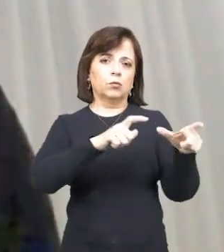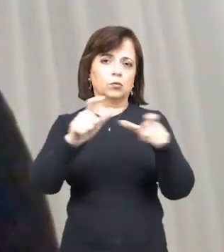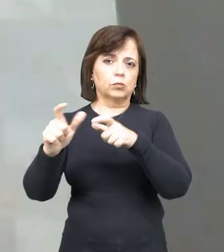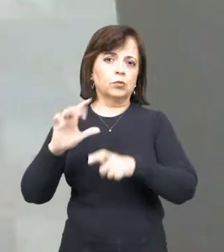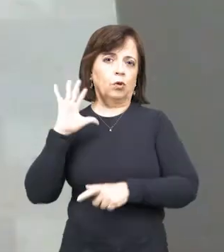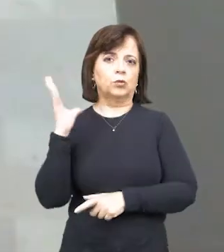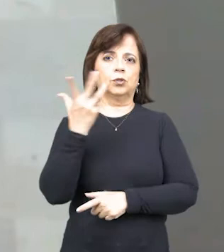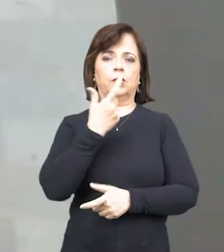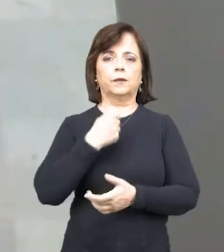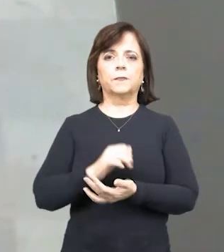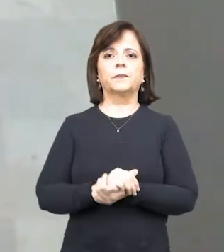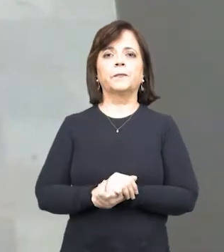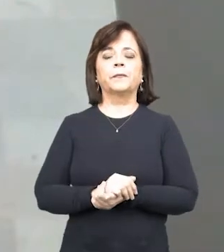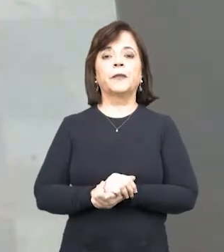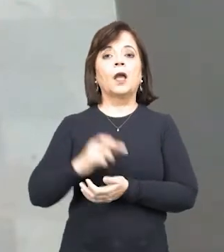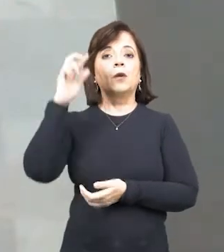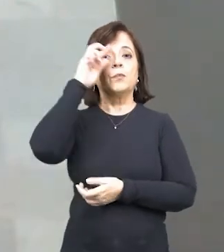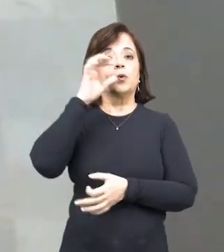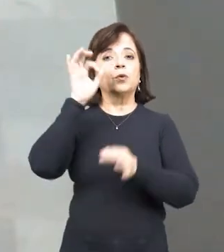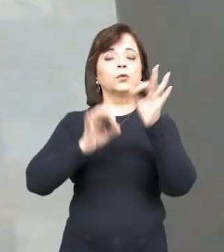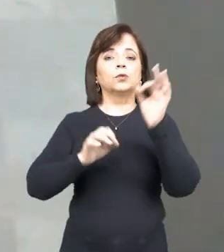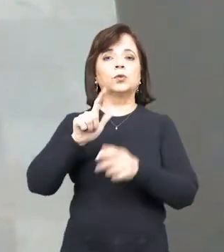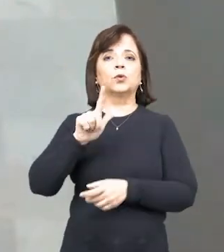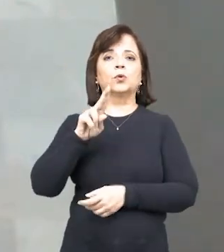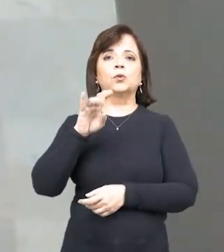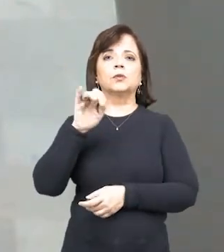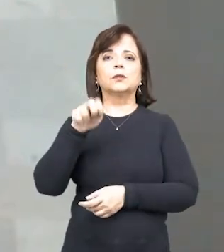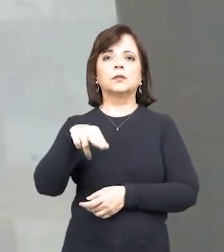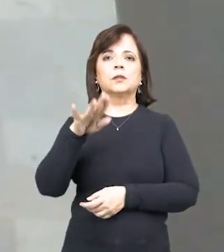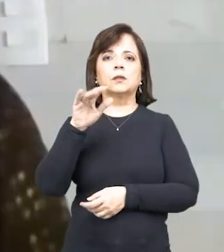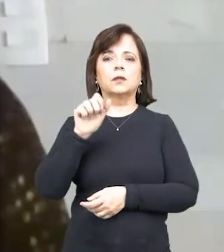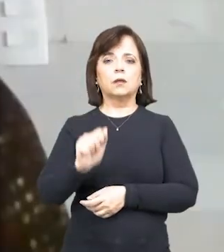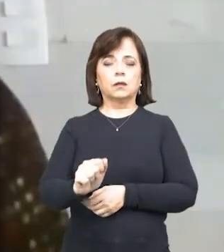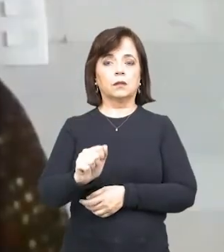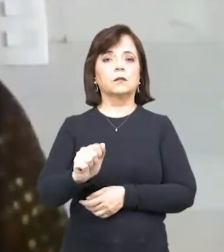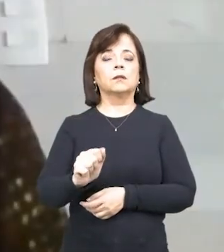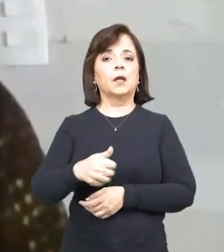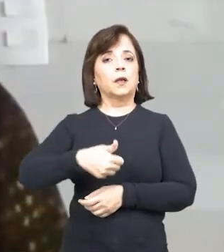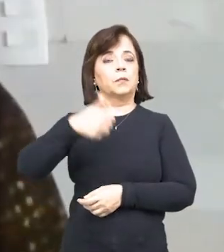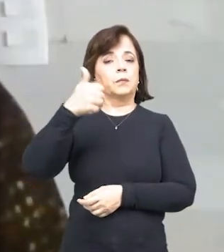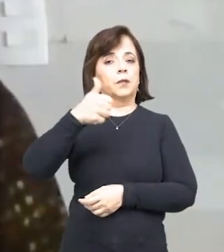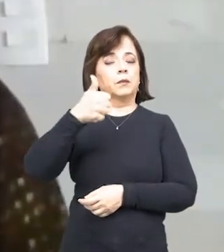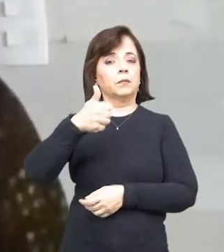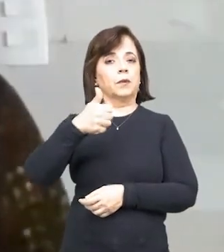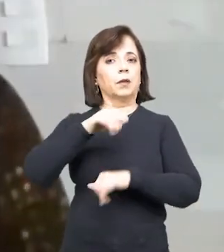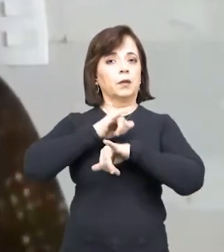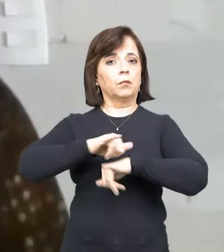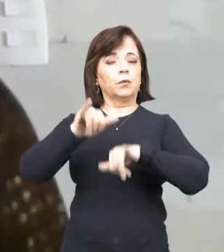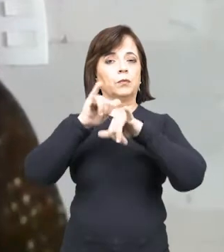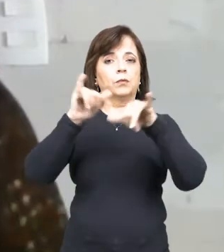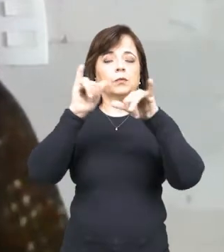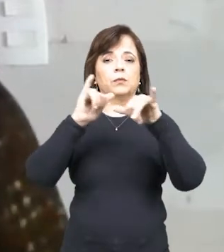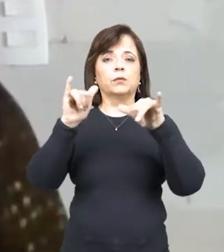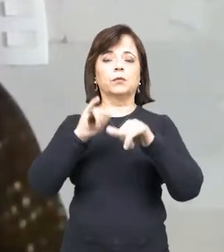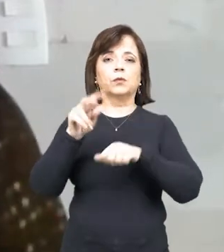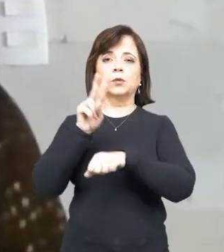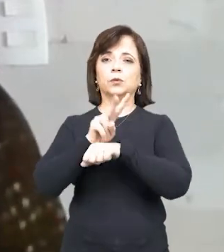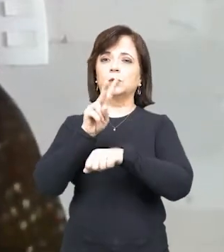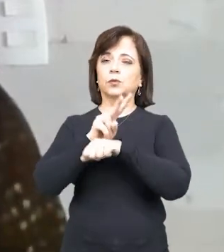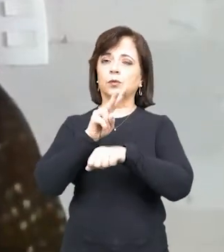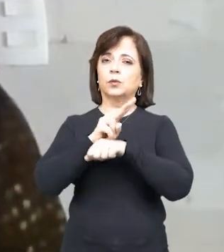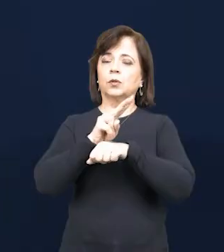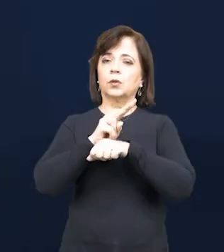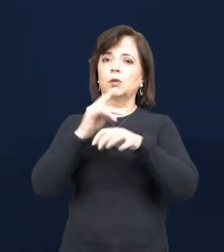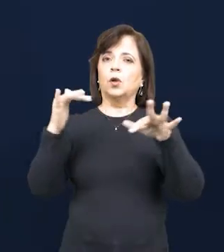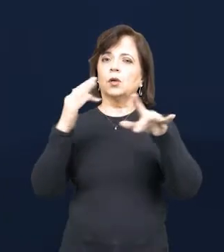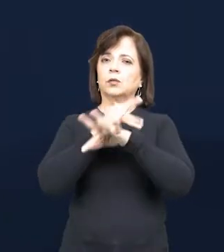forma geral. A promotora de justiça Luciana Soares, da 1ª Promotoria de Justiça de Tutela Coletiva da Saúde da